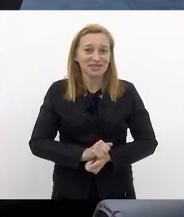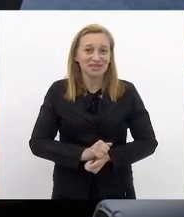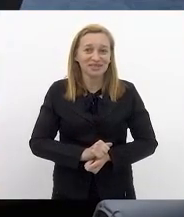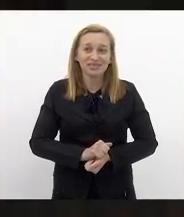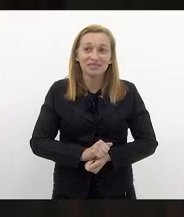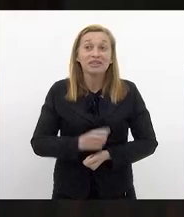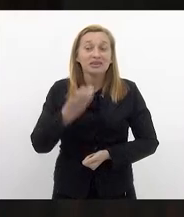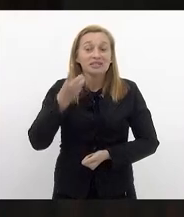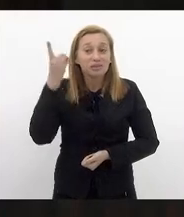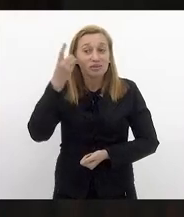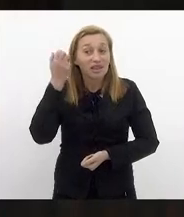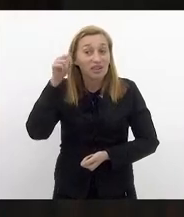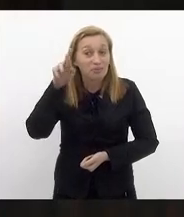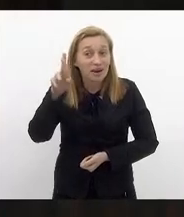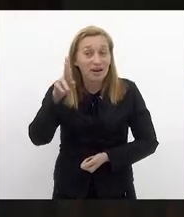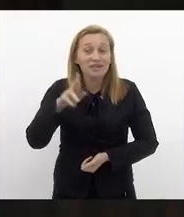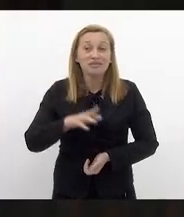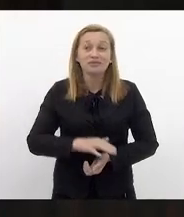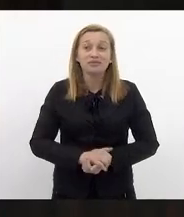Caiu.